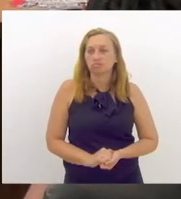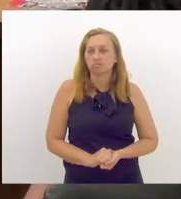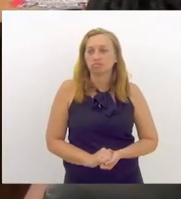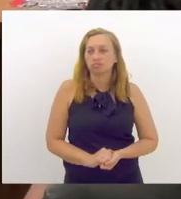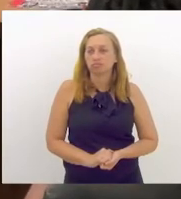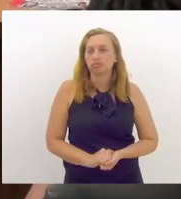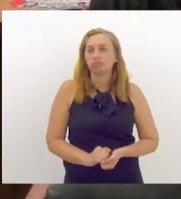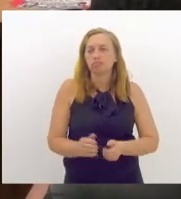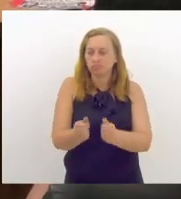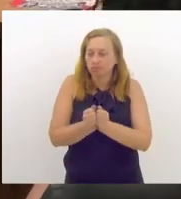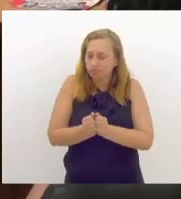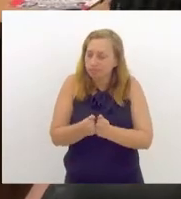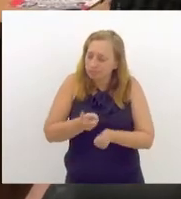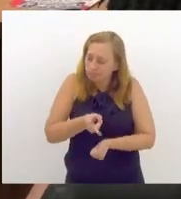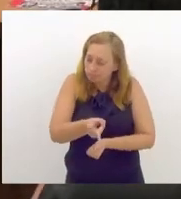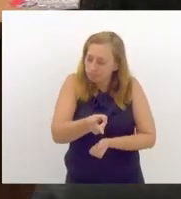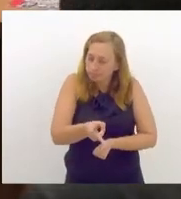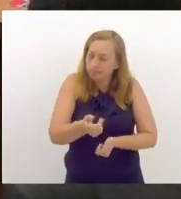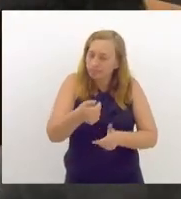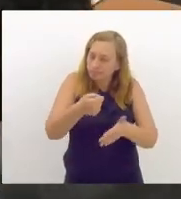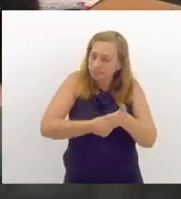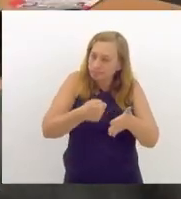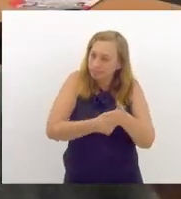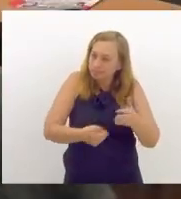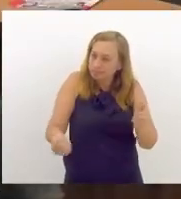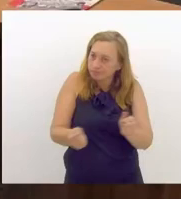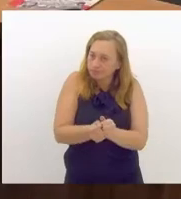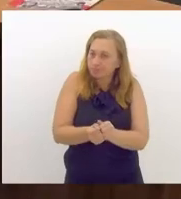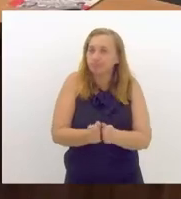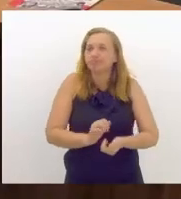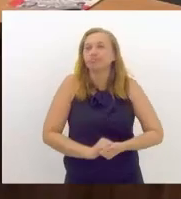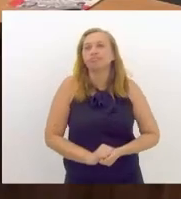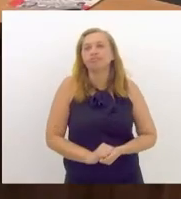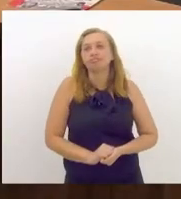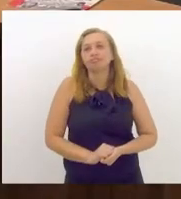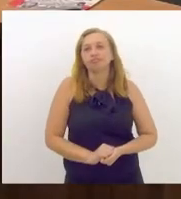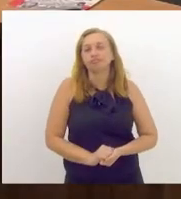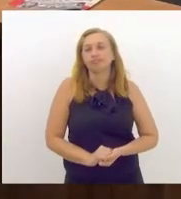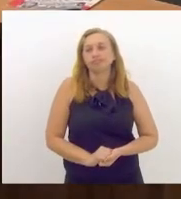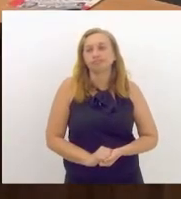Tamo Junto a gente continua na luta Juntas e juntos